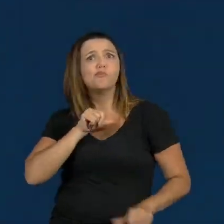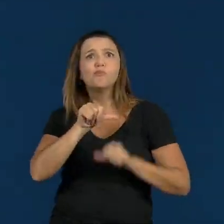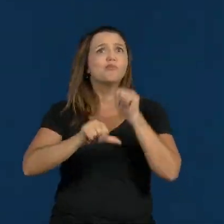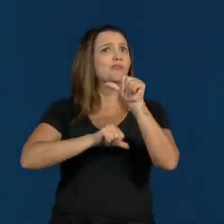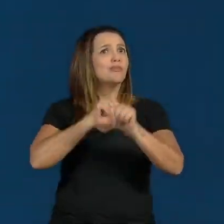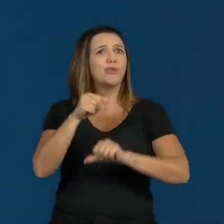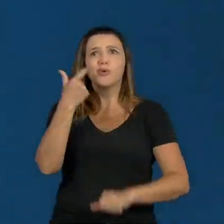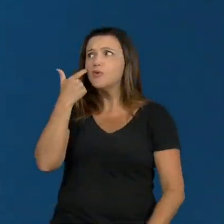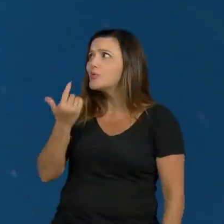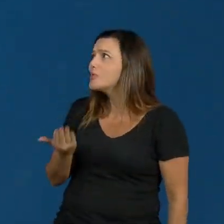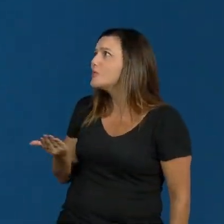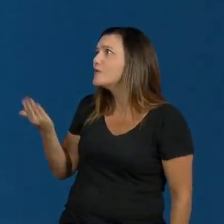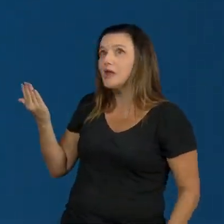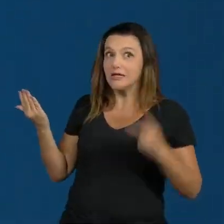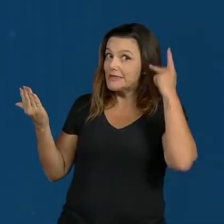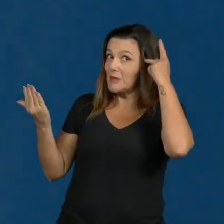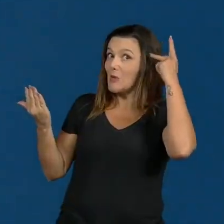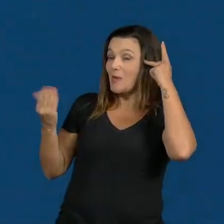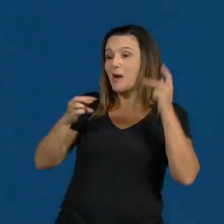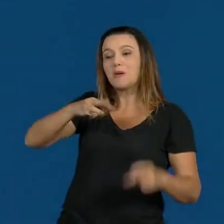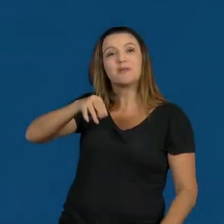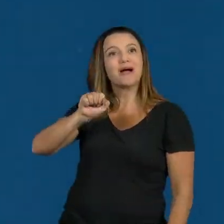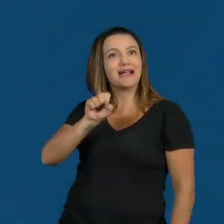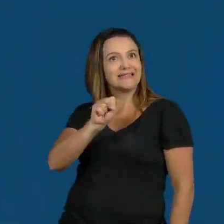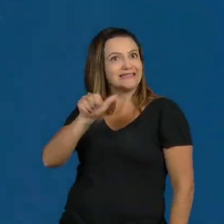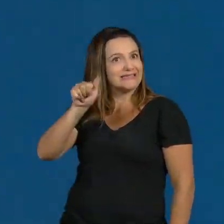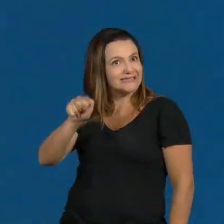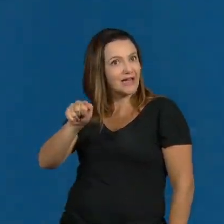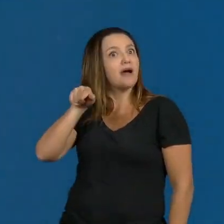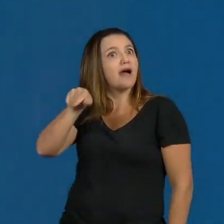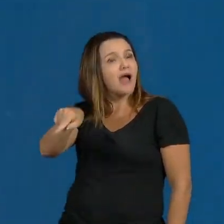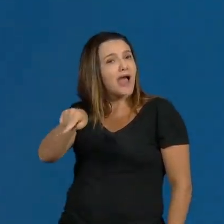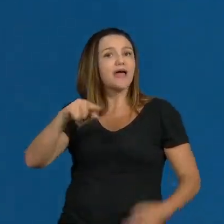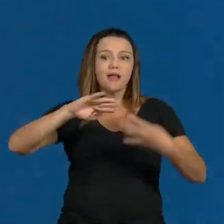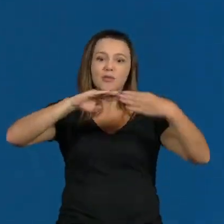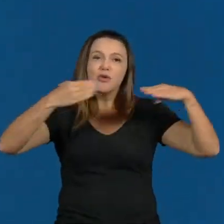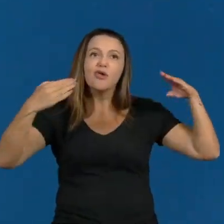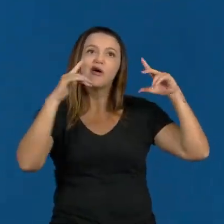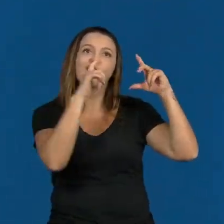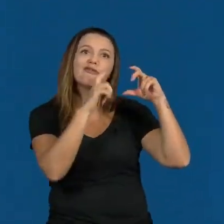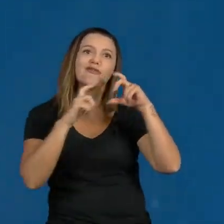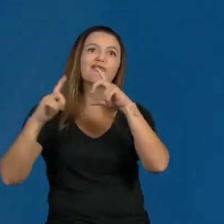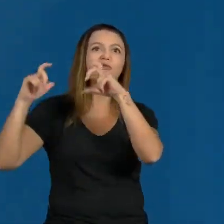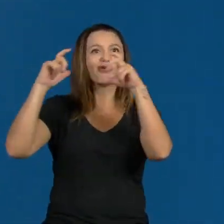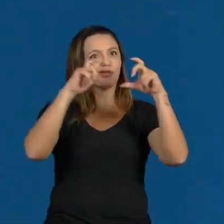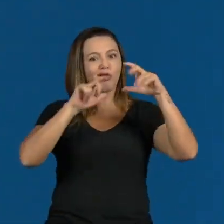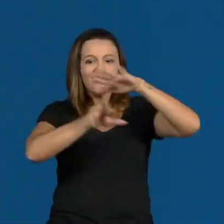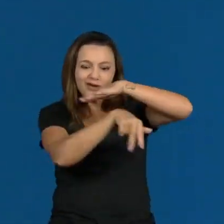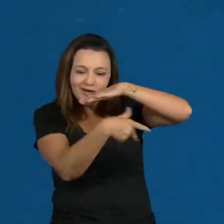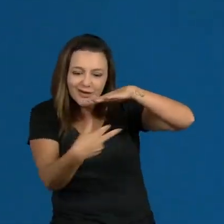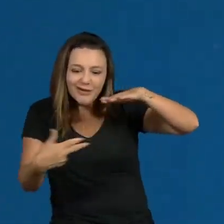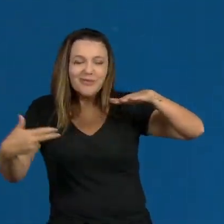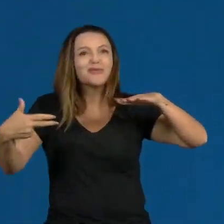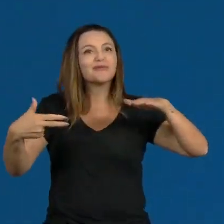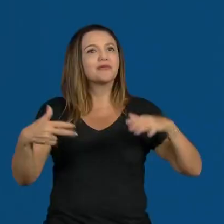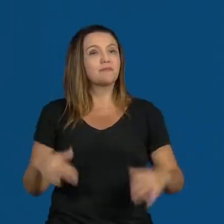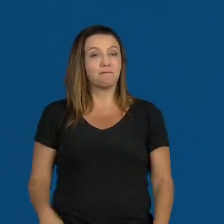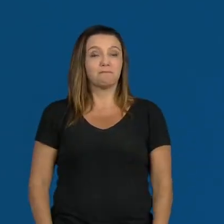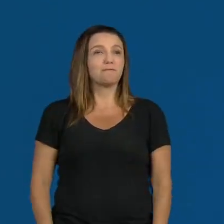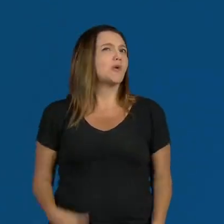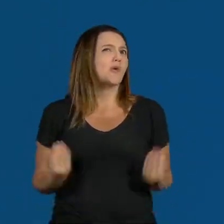paulistana Maísa Santoro, bióloga, fotógrafa de natureza e mergulhadora. Eu estava